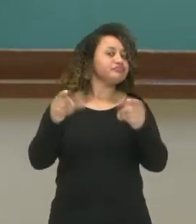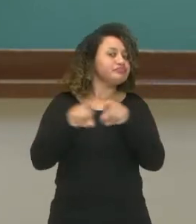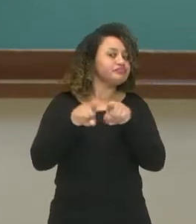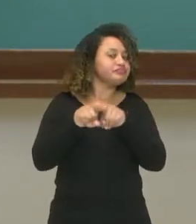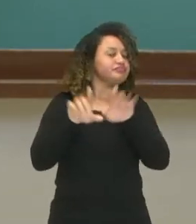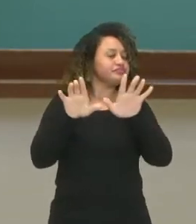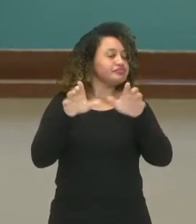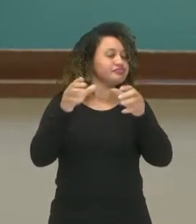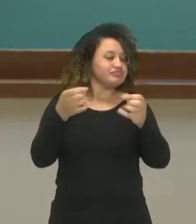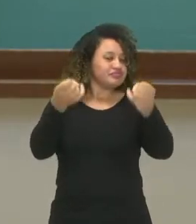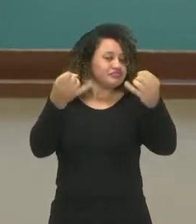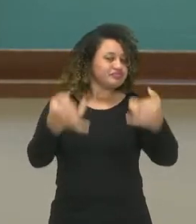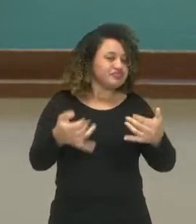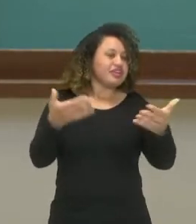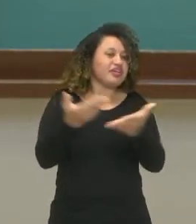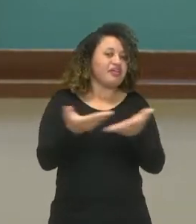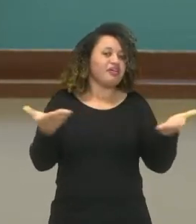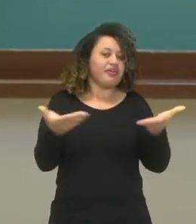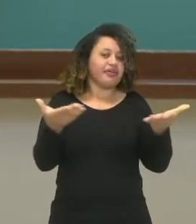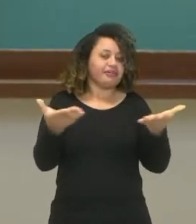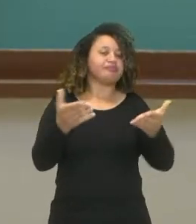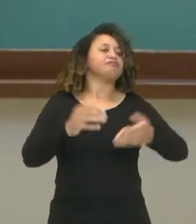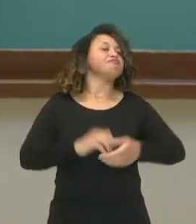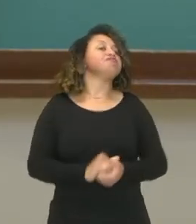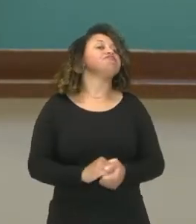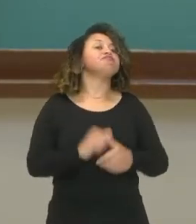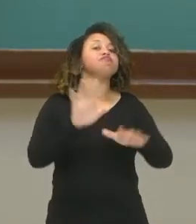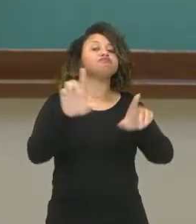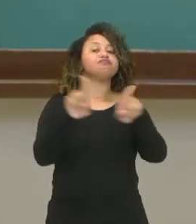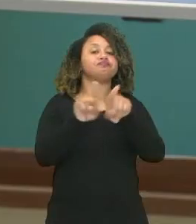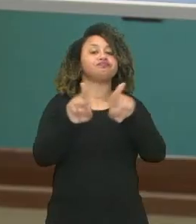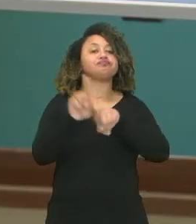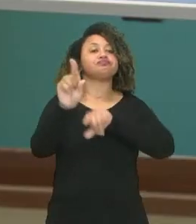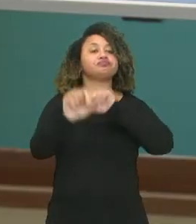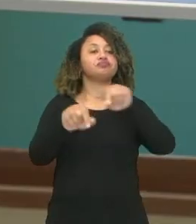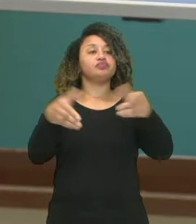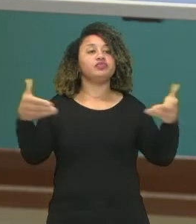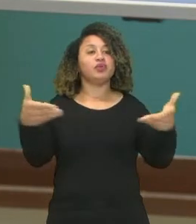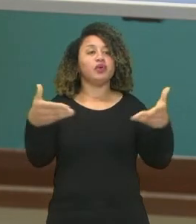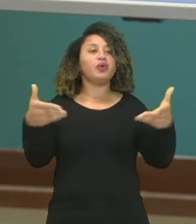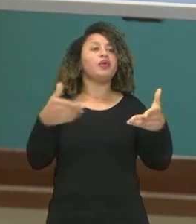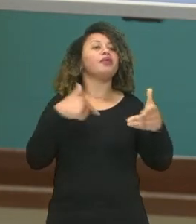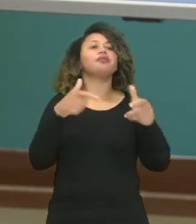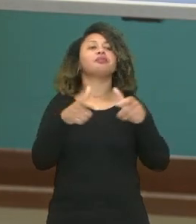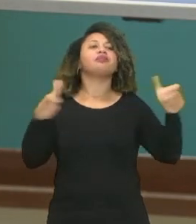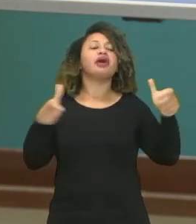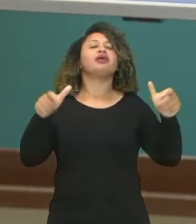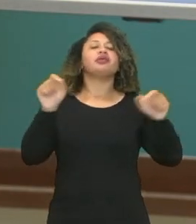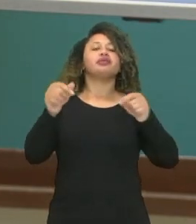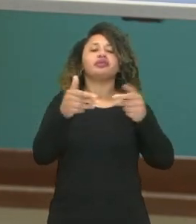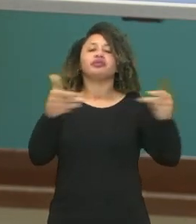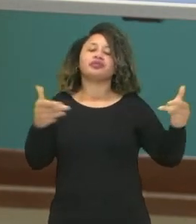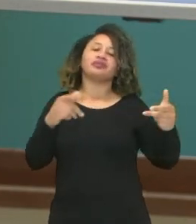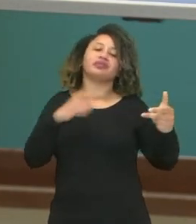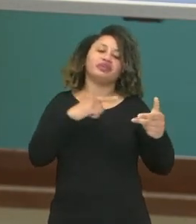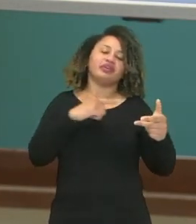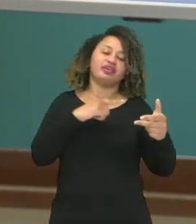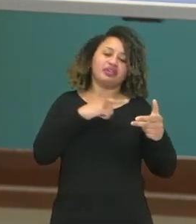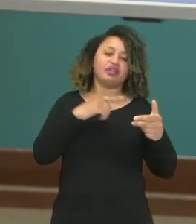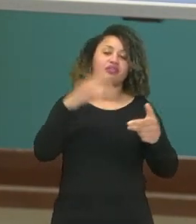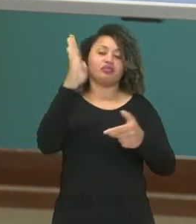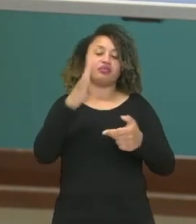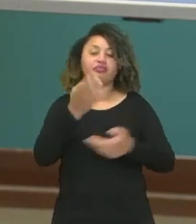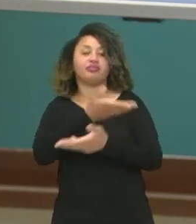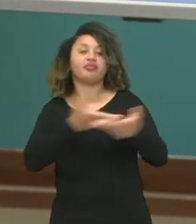conversar um pouco sobre isso nessa aula. Além disso, atualmente, a maior parte das mercadorias que circula no Brasil